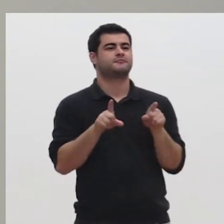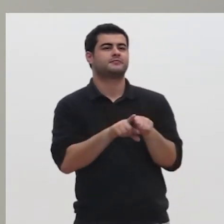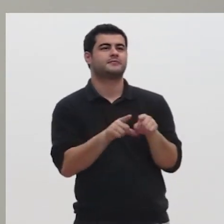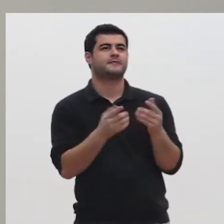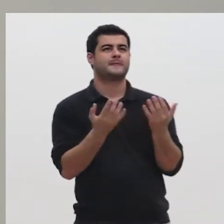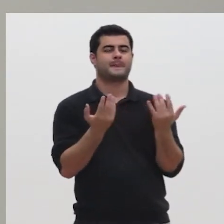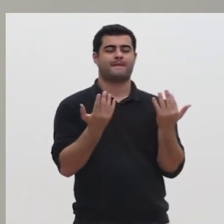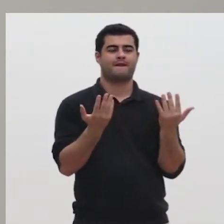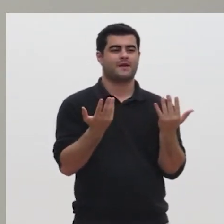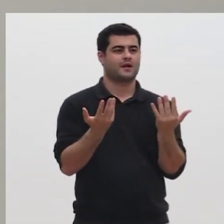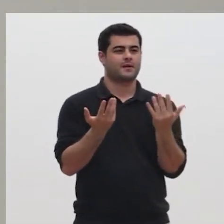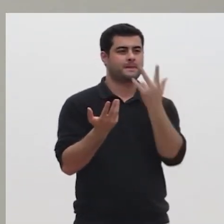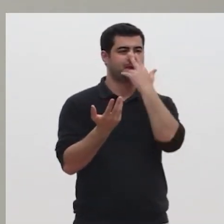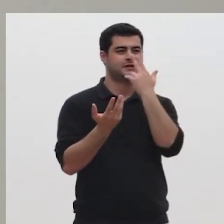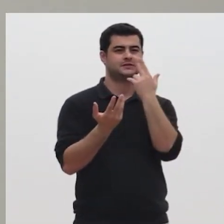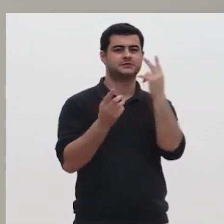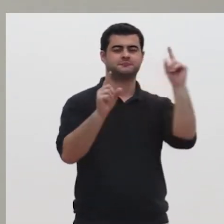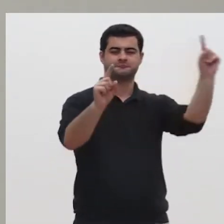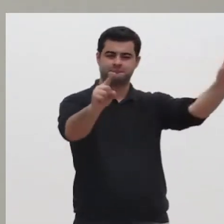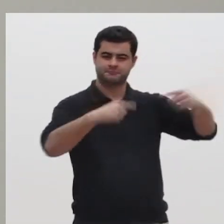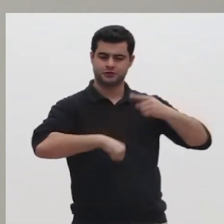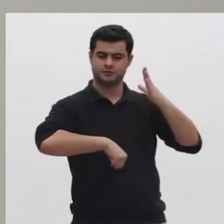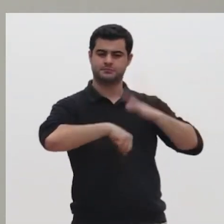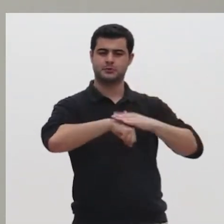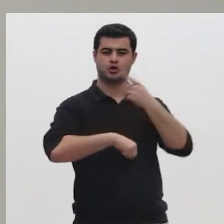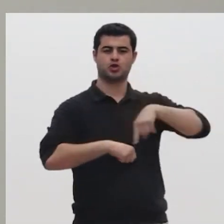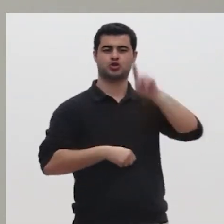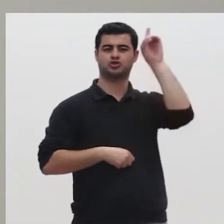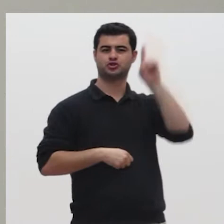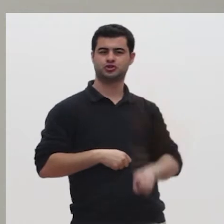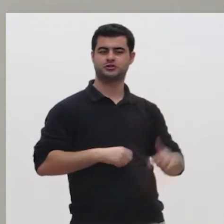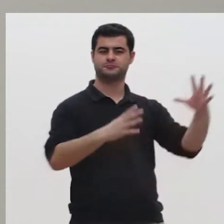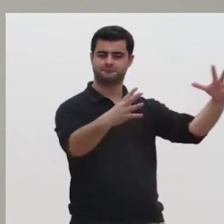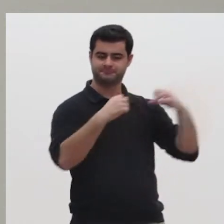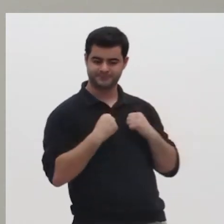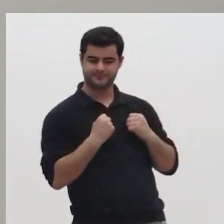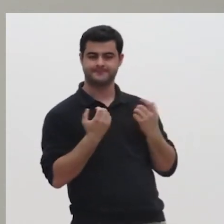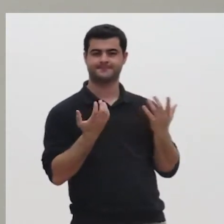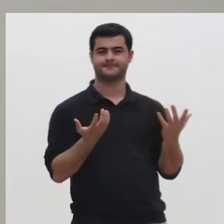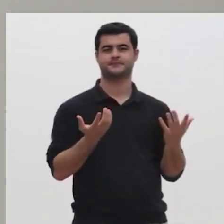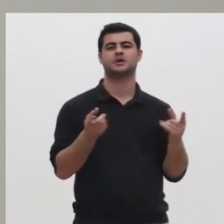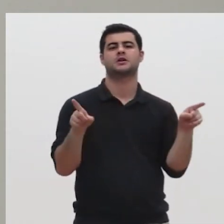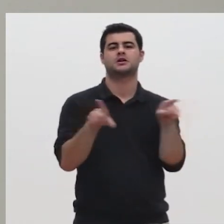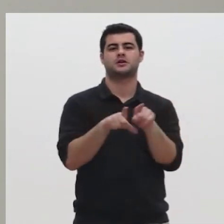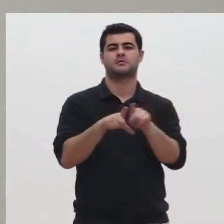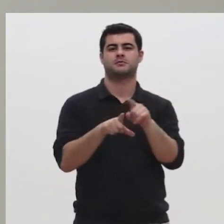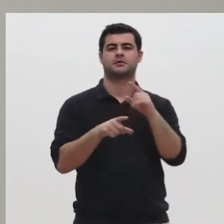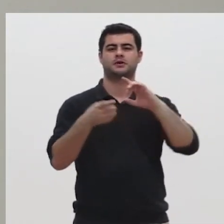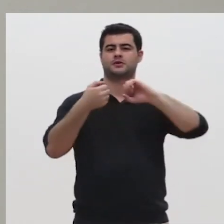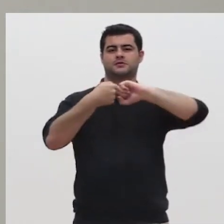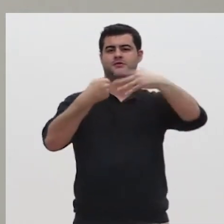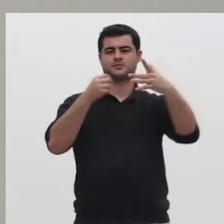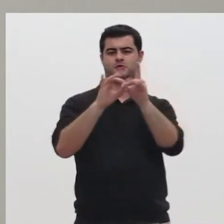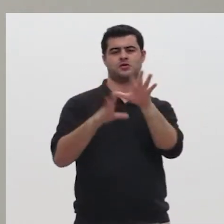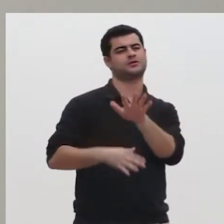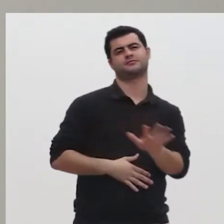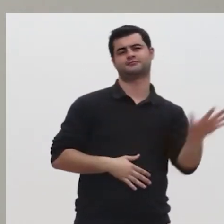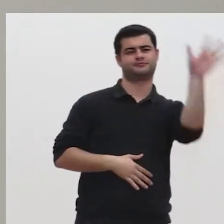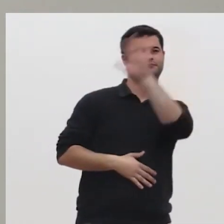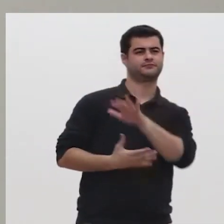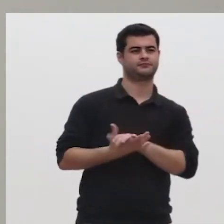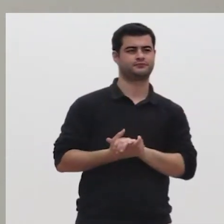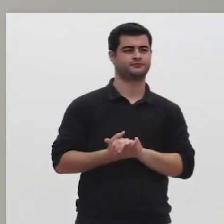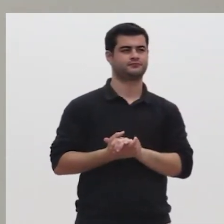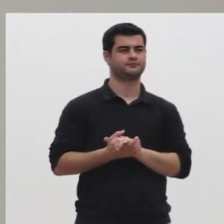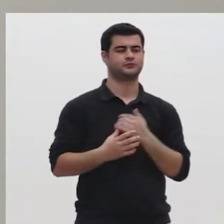de ataque direto aos nossos direitos, né? E de tão pouca democracia. Eu voltei a semana passada